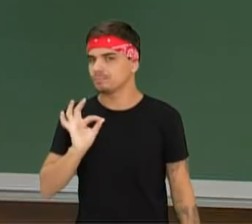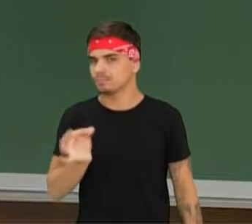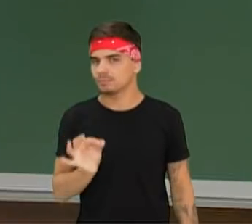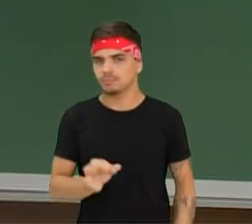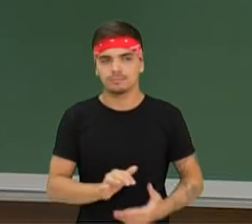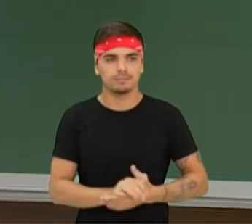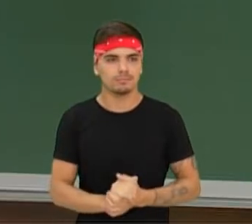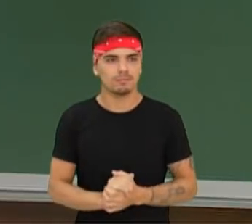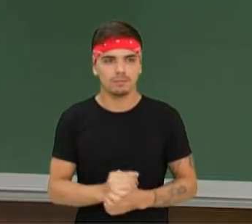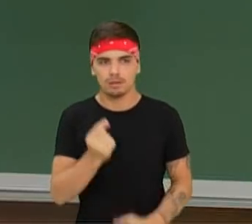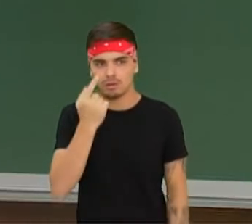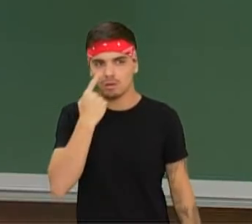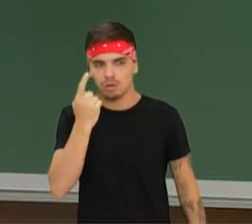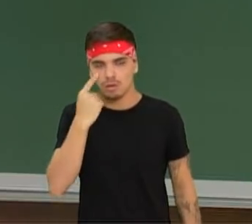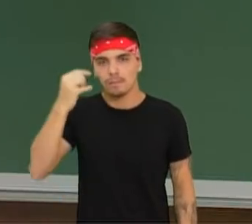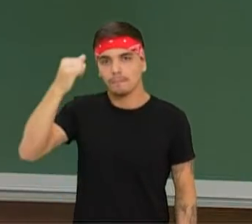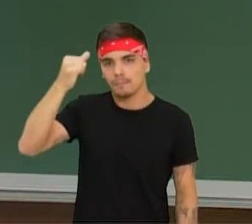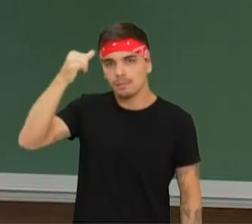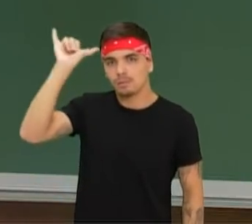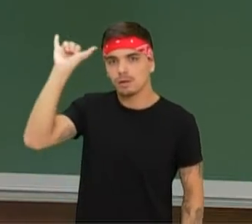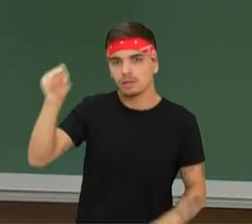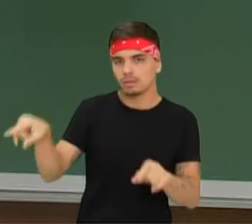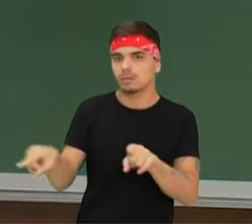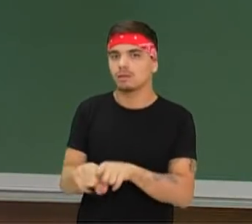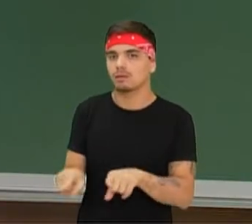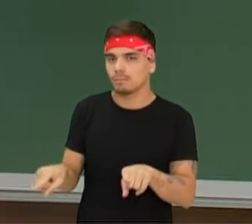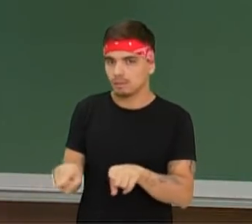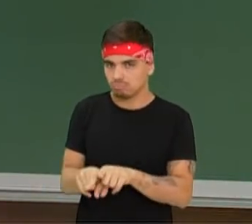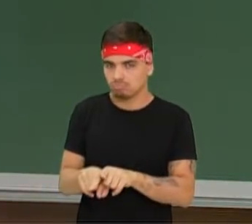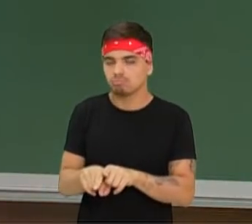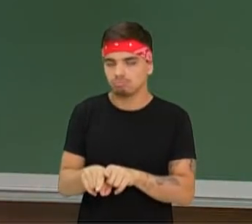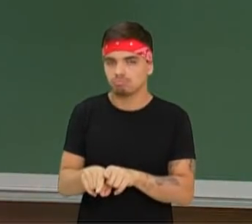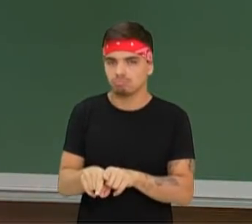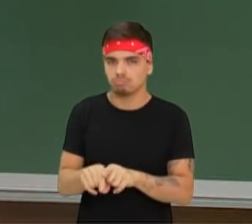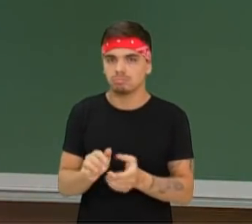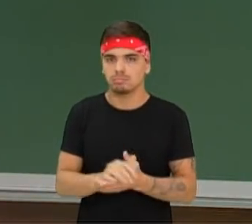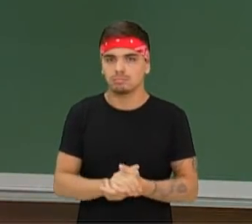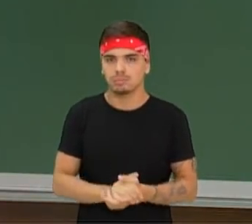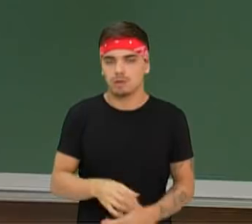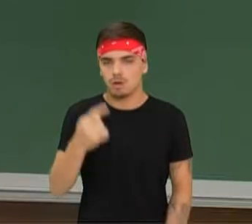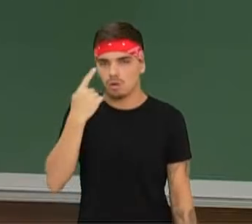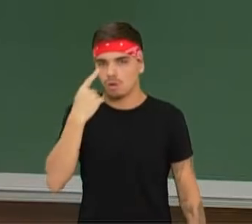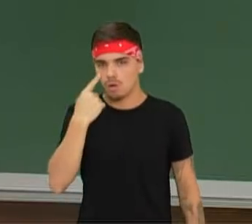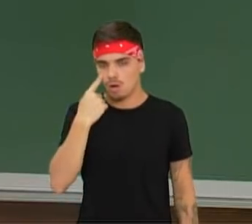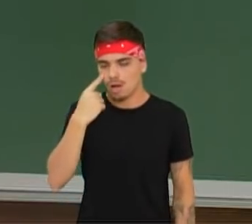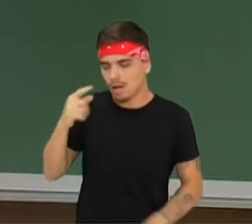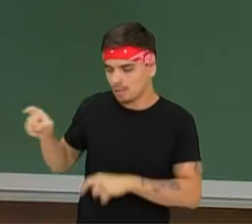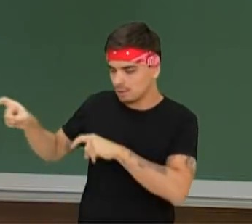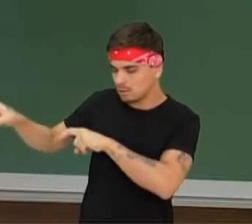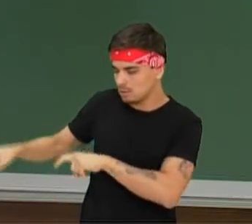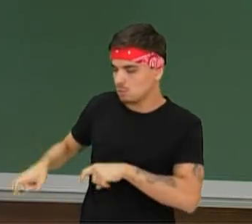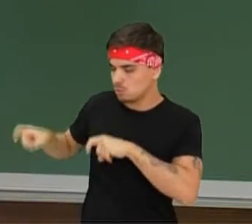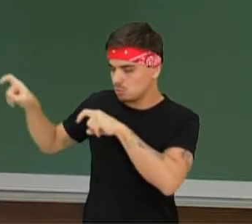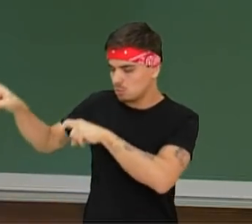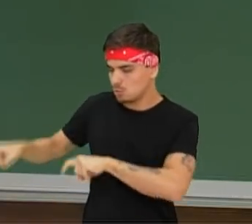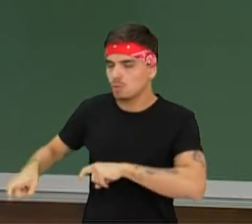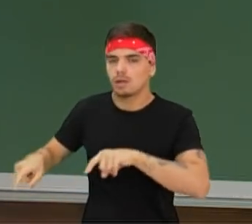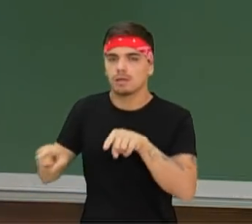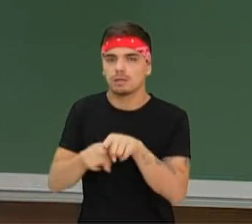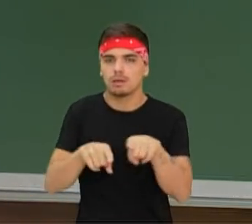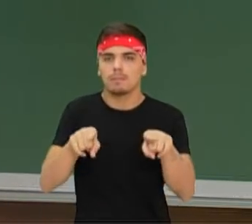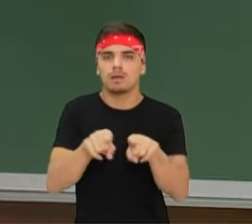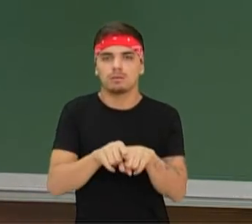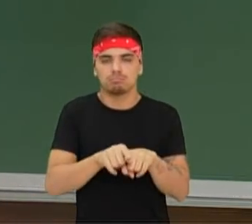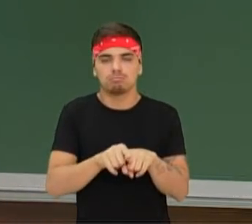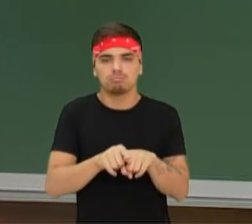ok? Na pecuária também. Então, a gente viu que para a agricultura, é importante conhecer ali o tipo